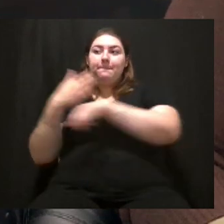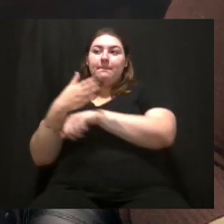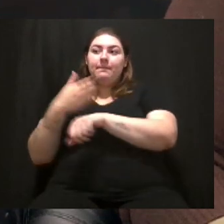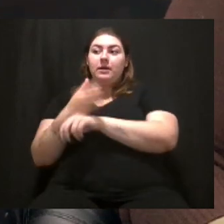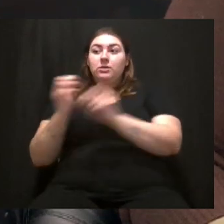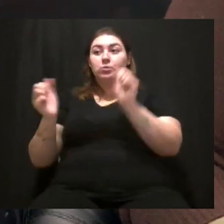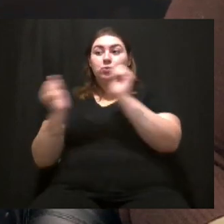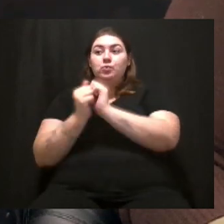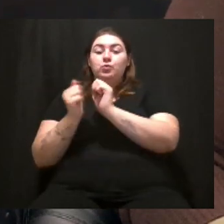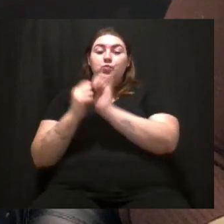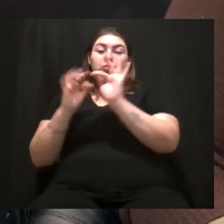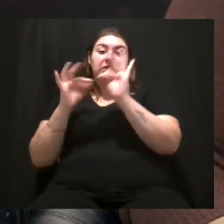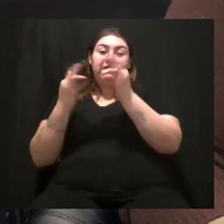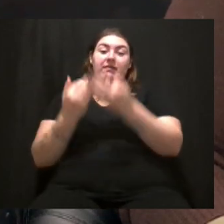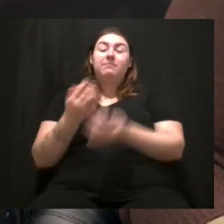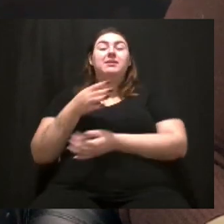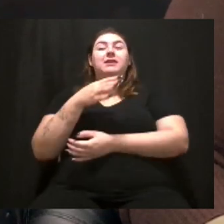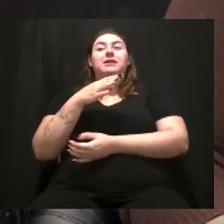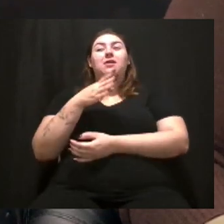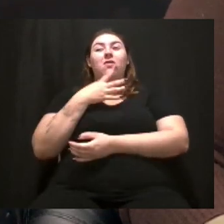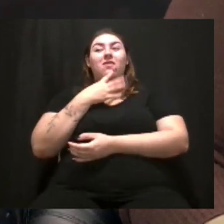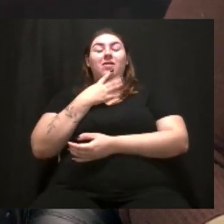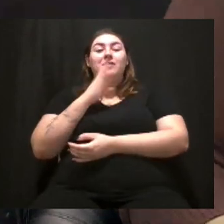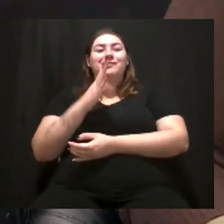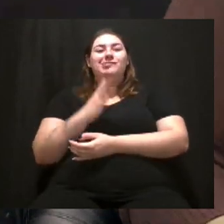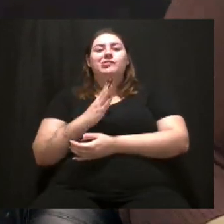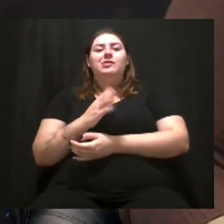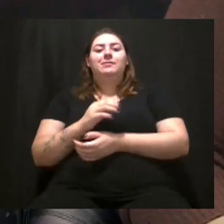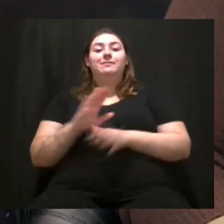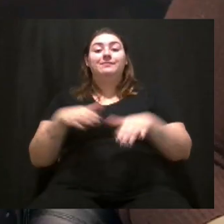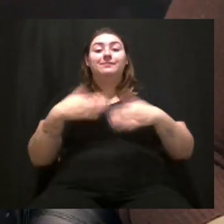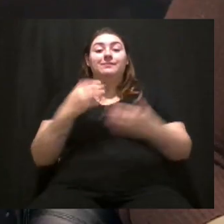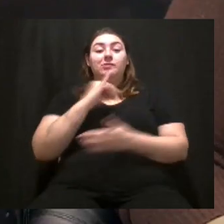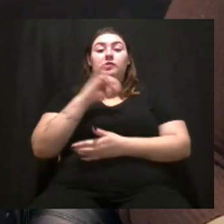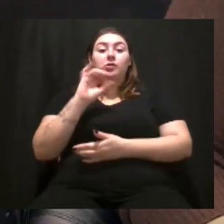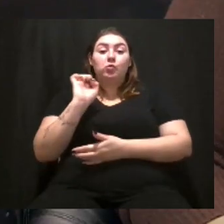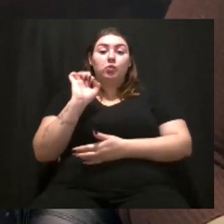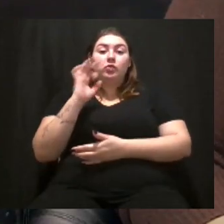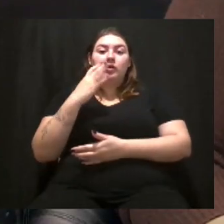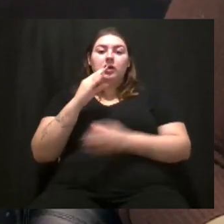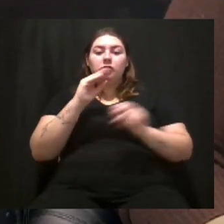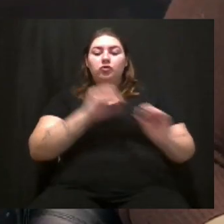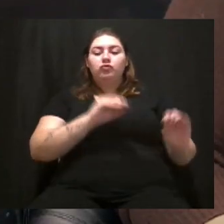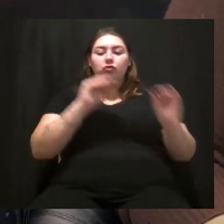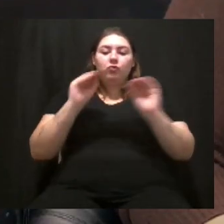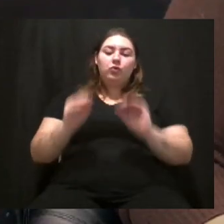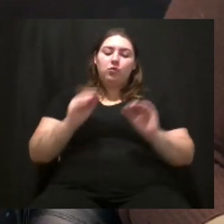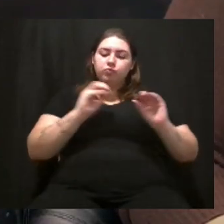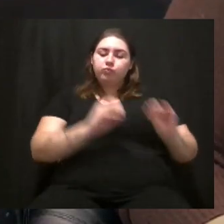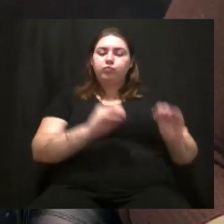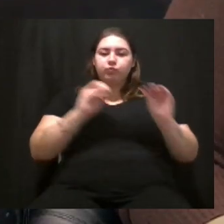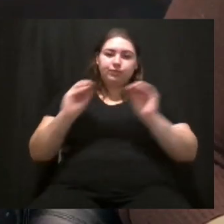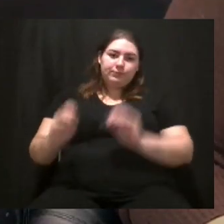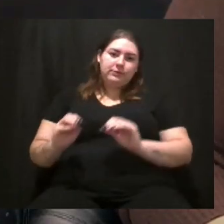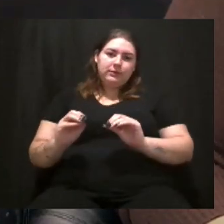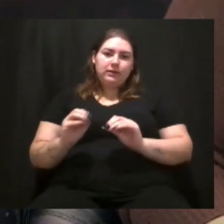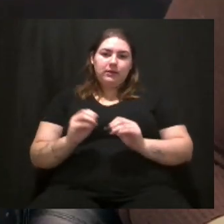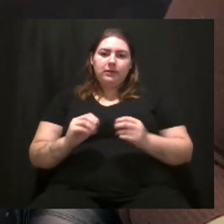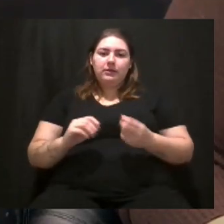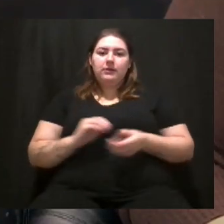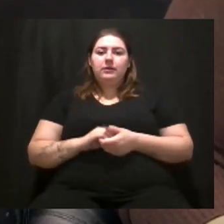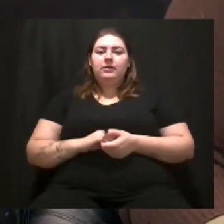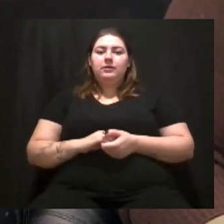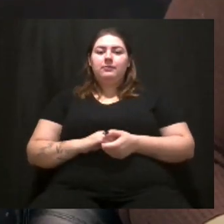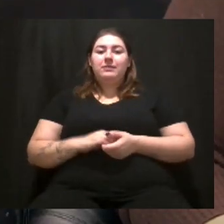já é conhecido. Então, se acontecem essas trocas constantes, fica mais difícil para que ela crie esse